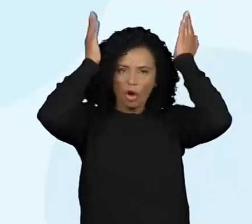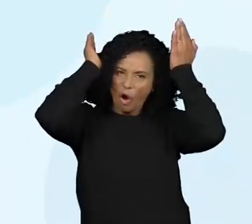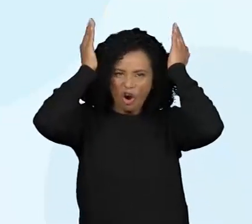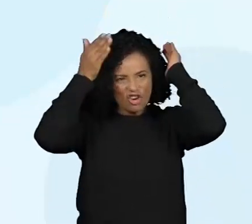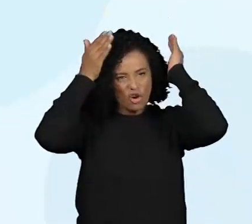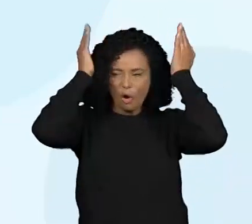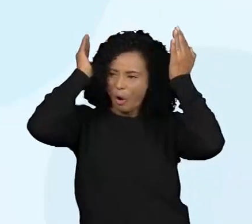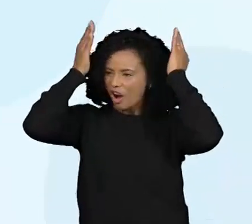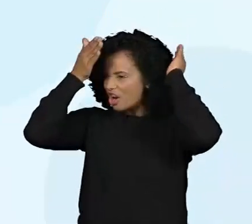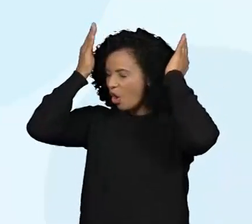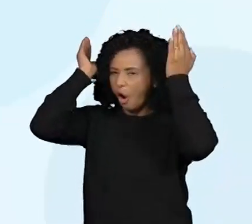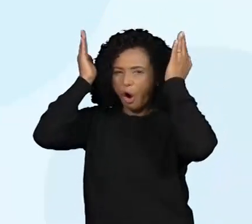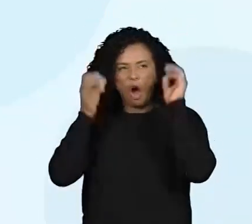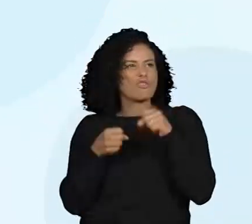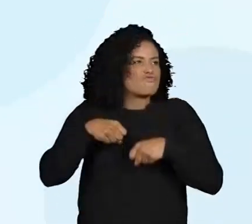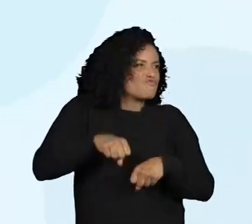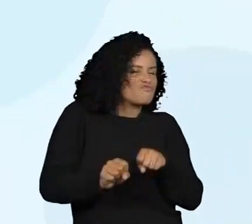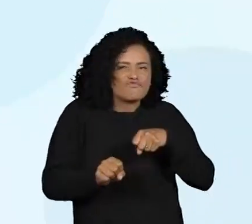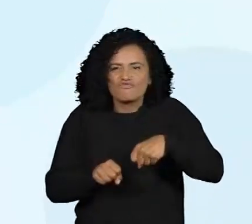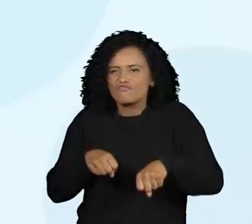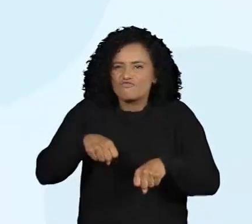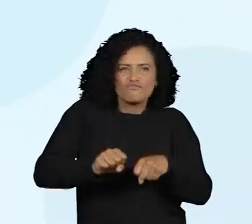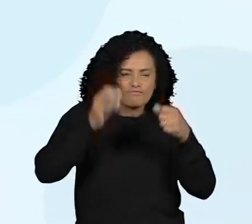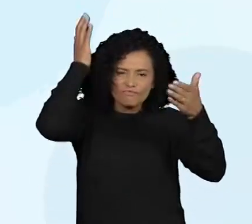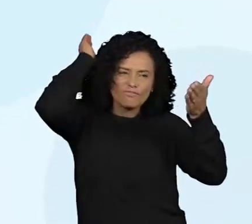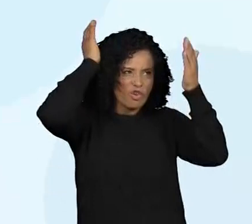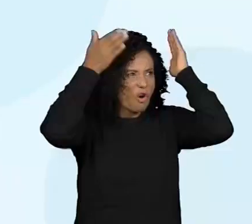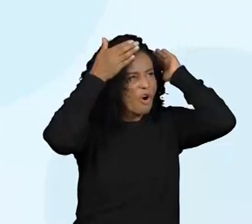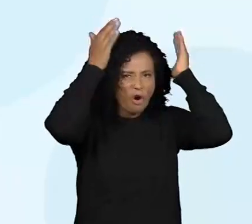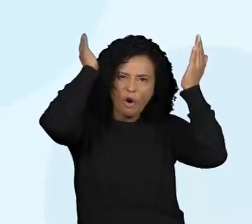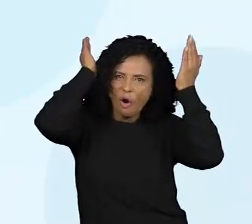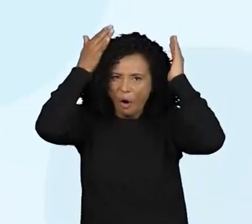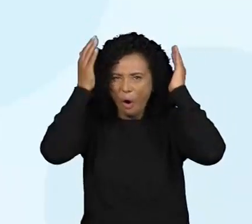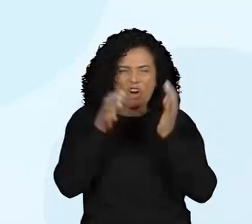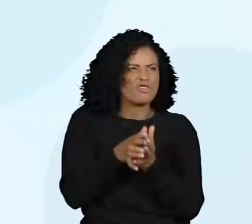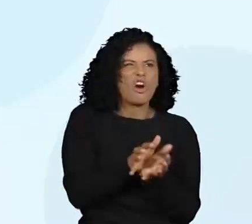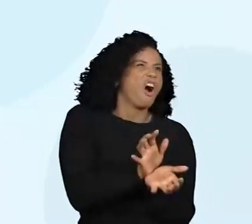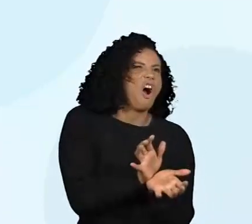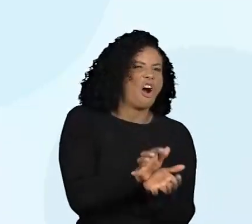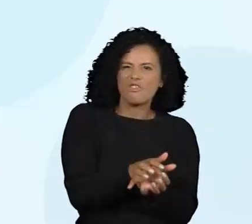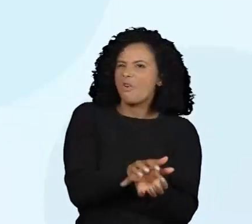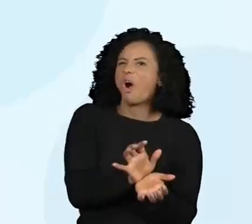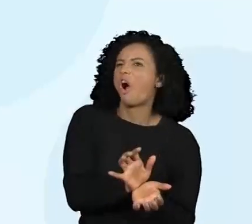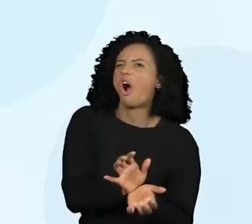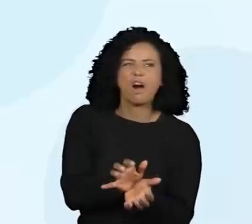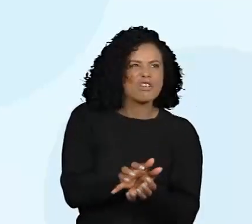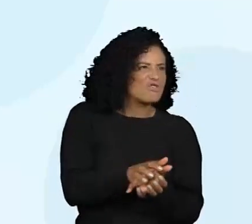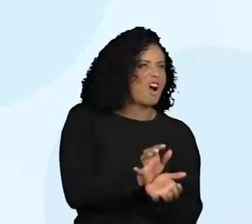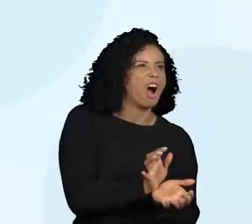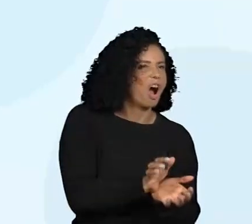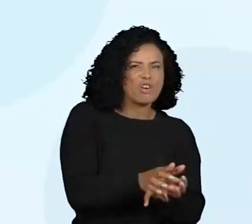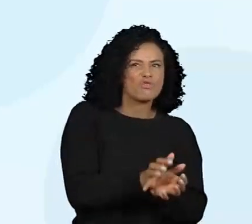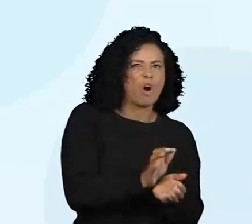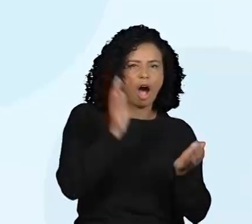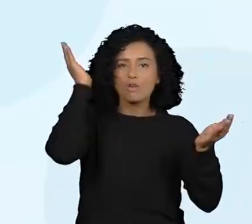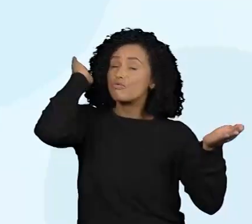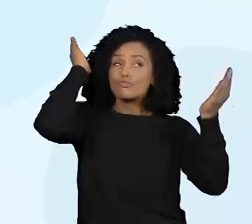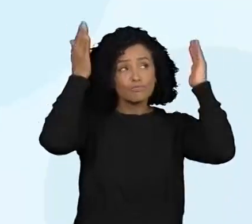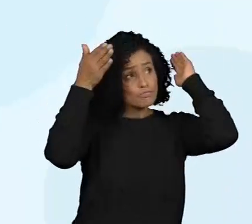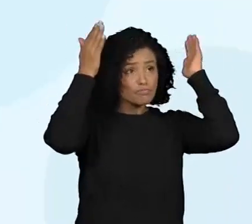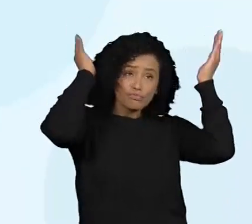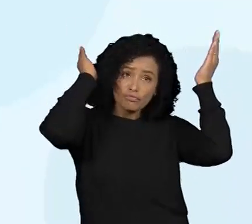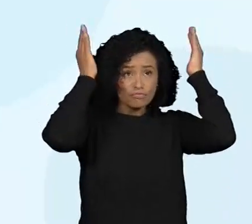eu tô fazendo gente a nossa é curta olha só que temos aqui temos um assento em cima de si só